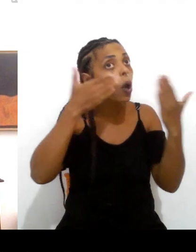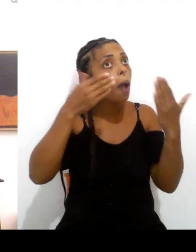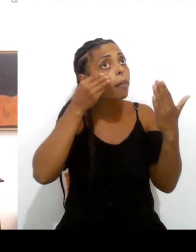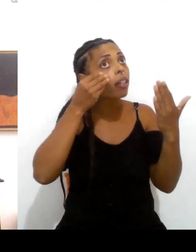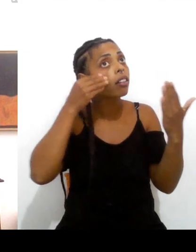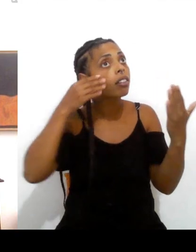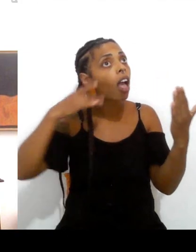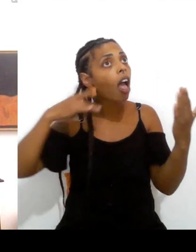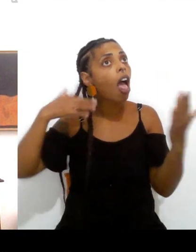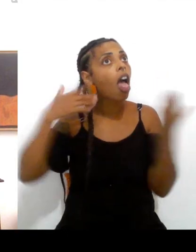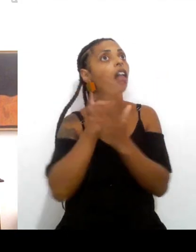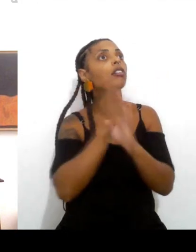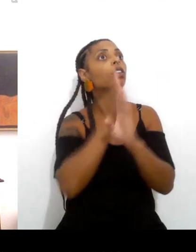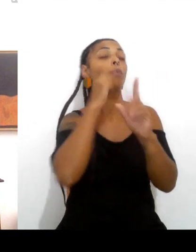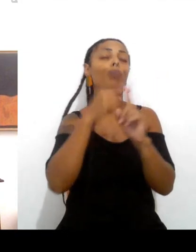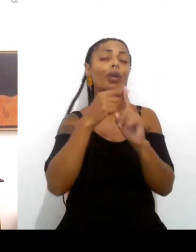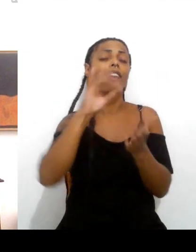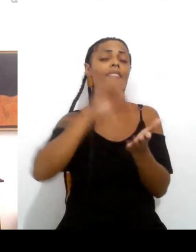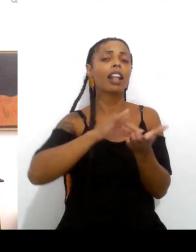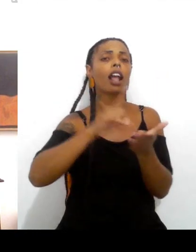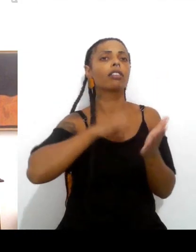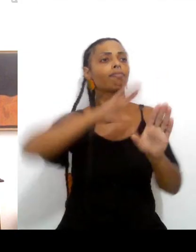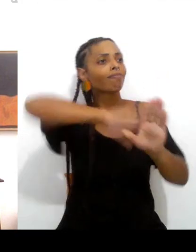ele deixou muitos enigmas